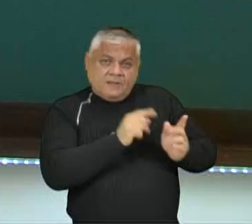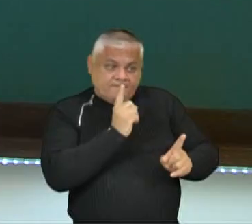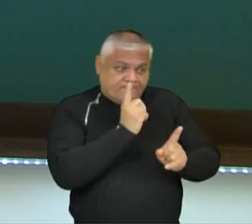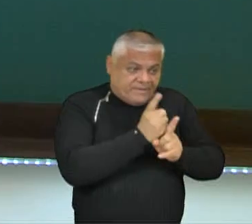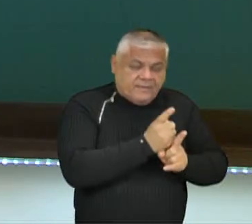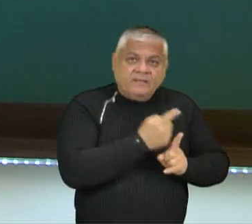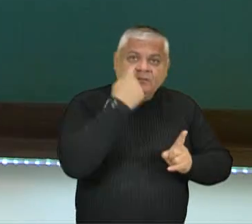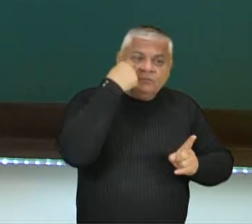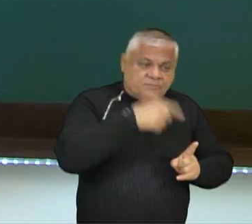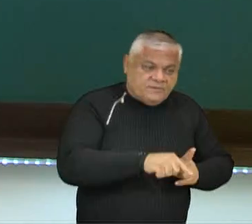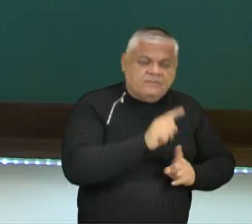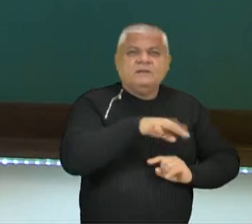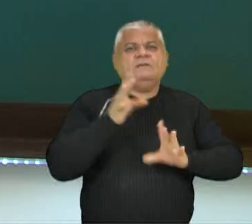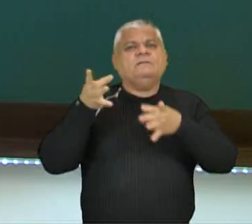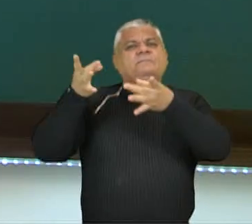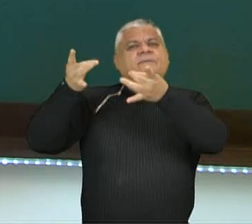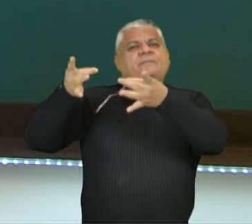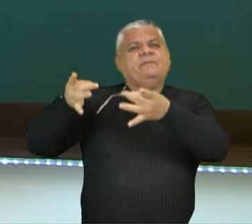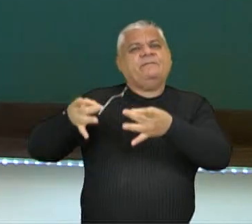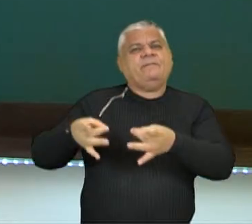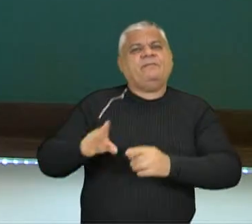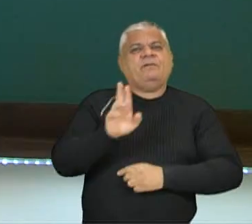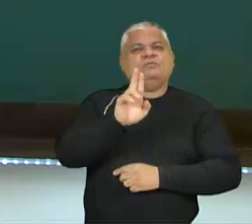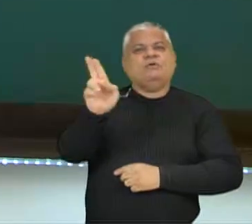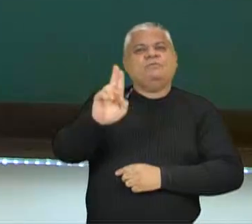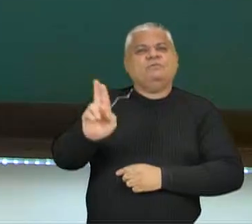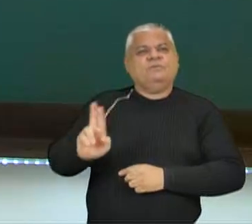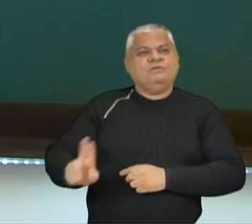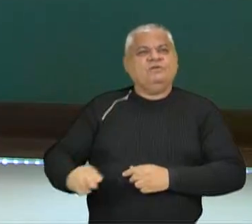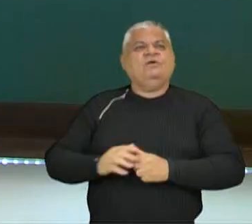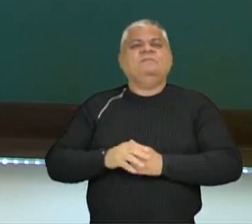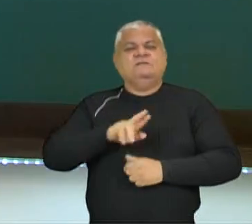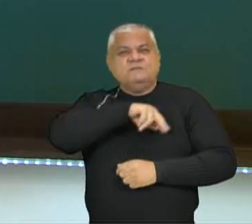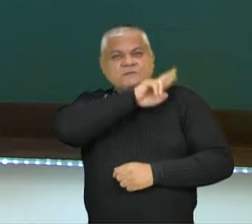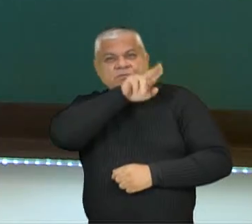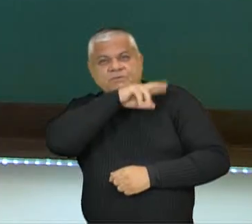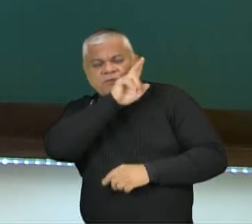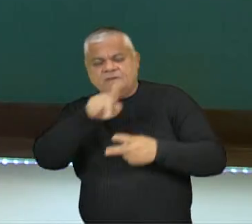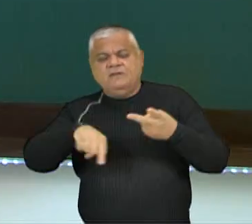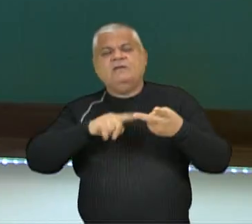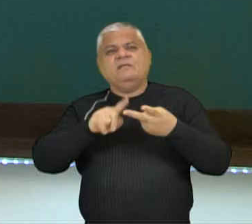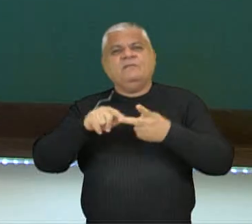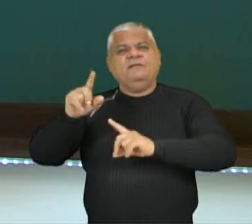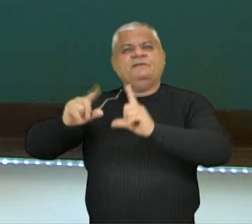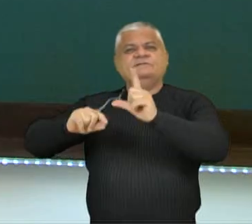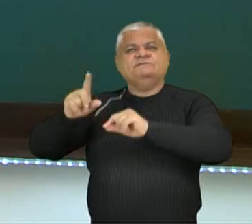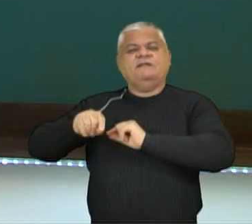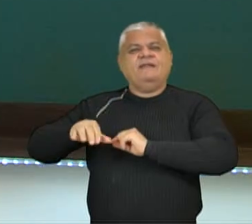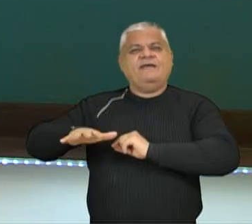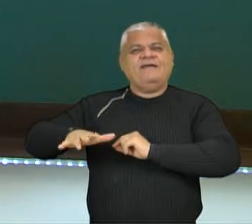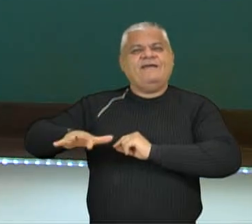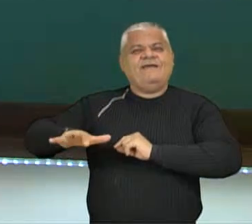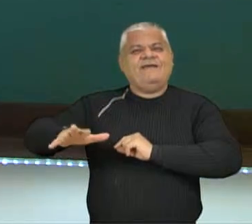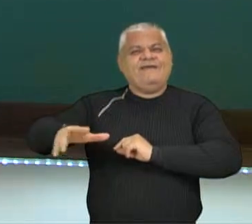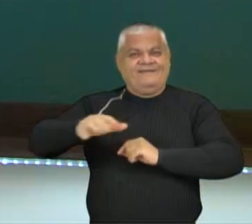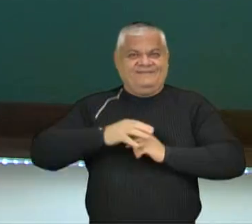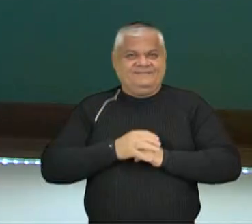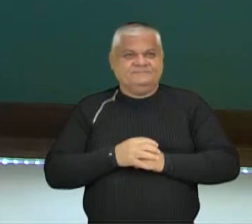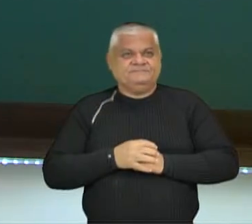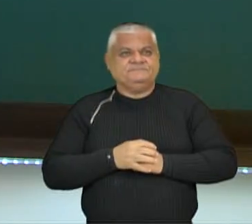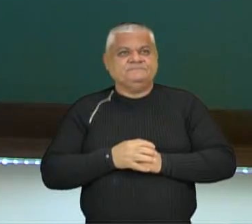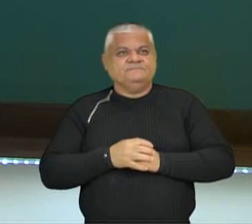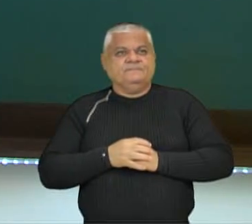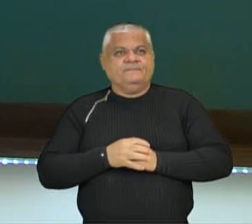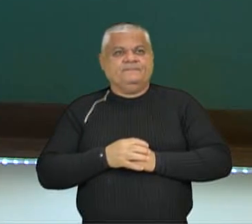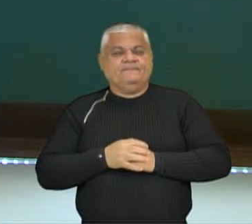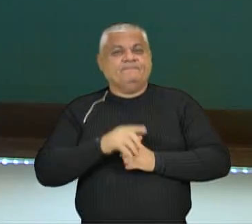ele ainda definiu como que seria o nome das espécies, tanto da serpente quanto da estrela do mar. Então,